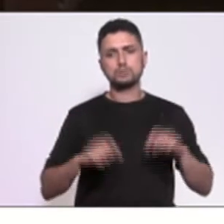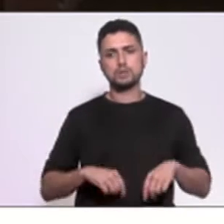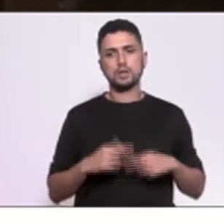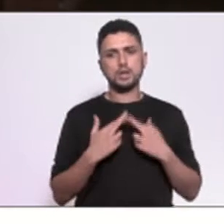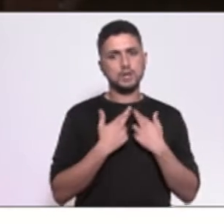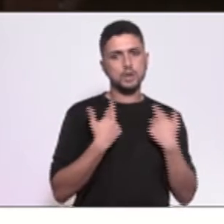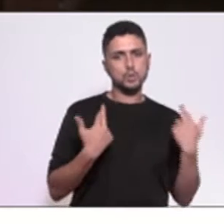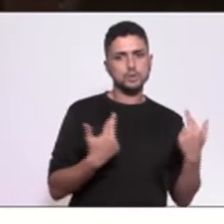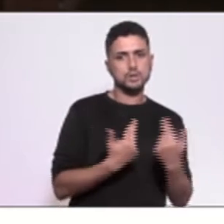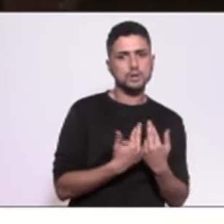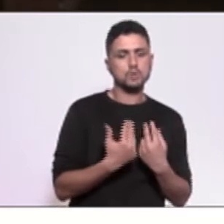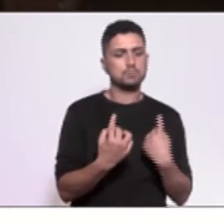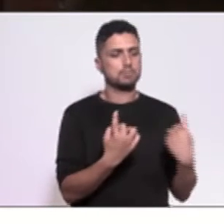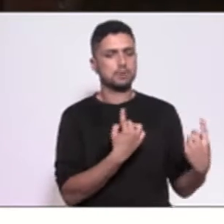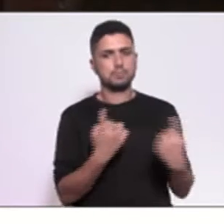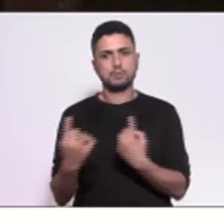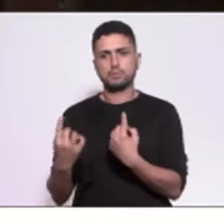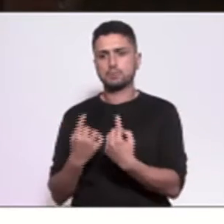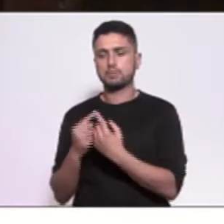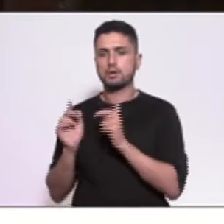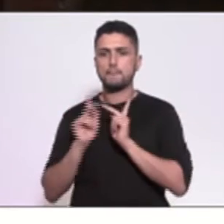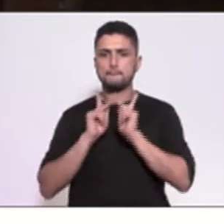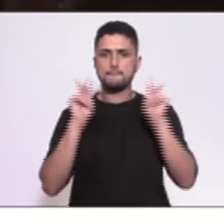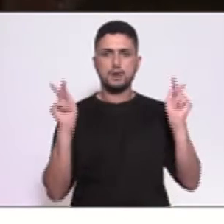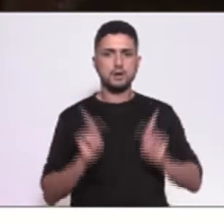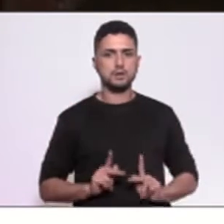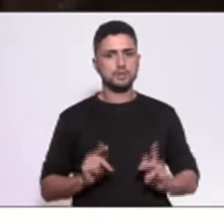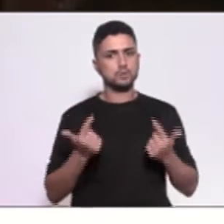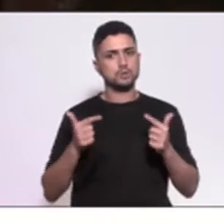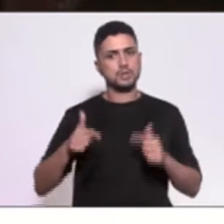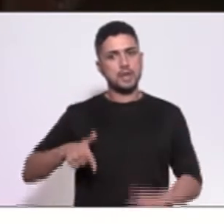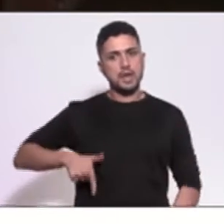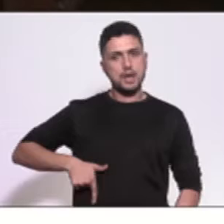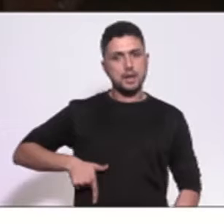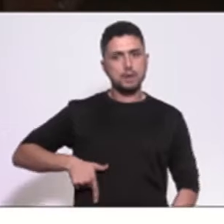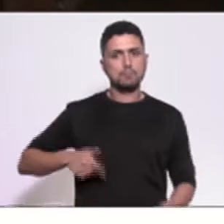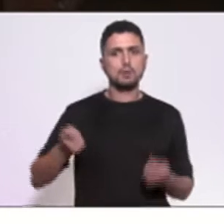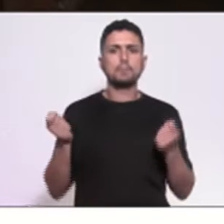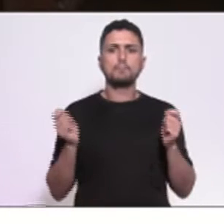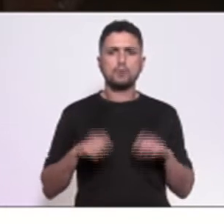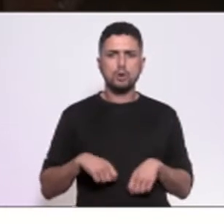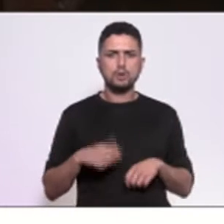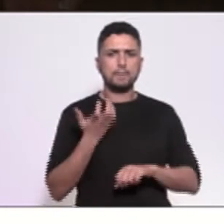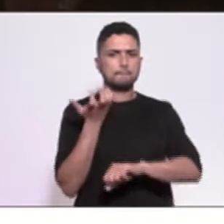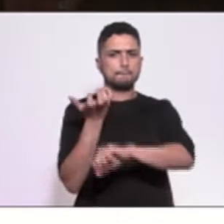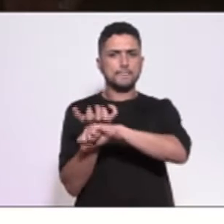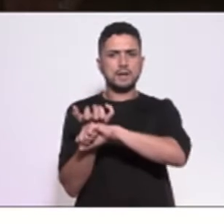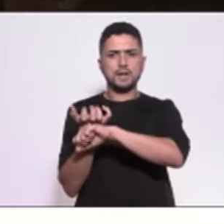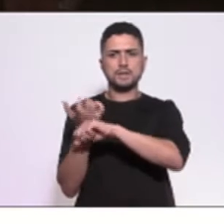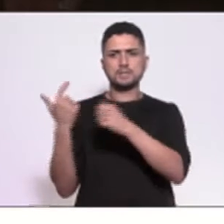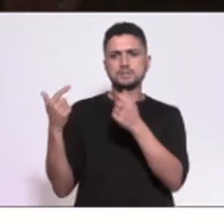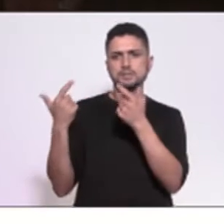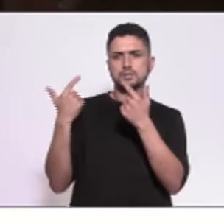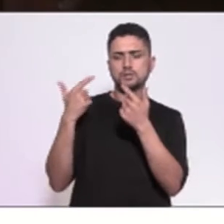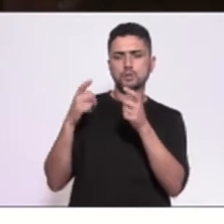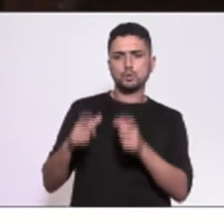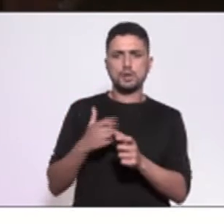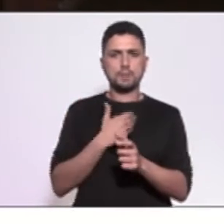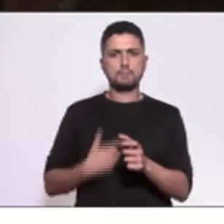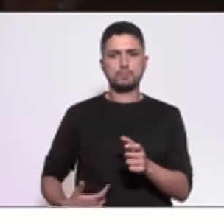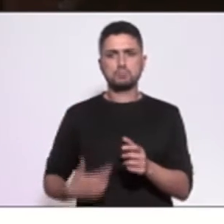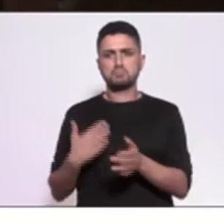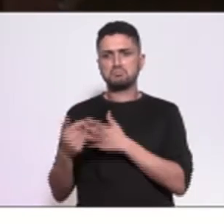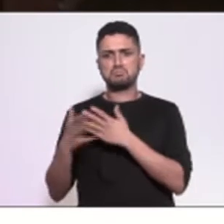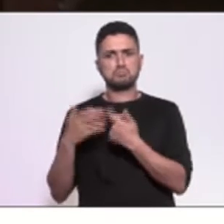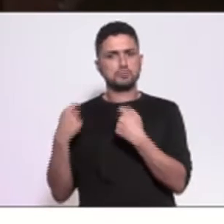reunir-se pacificamente, sem armas, em locais abertos ao público, independentemente de